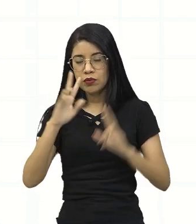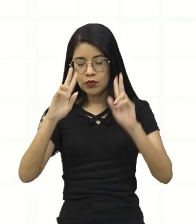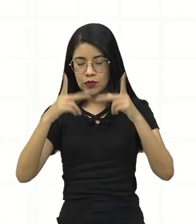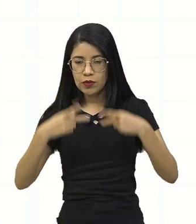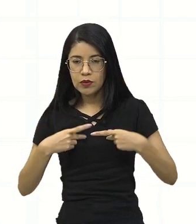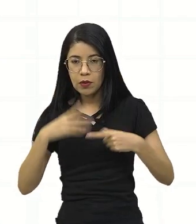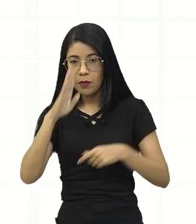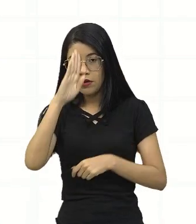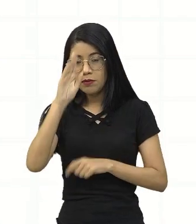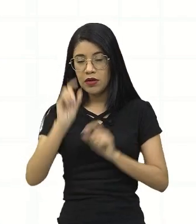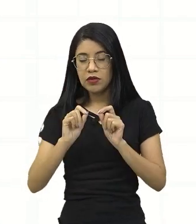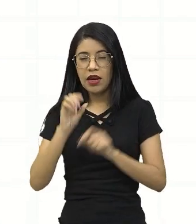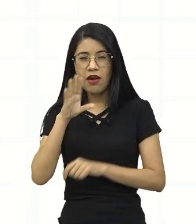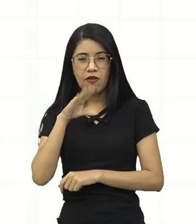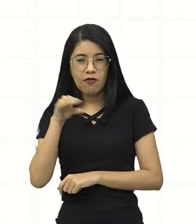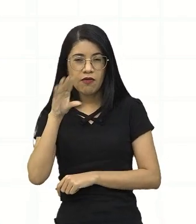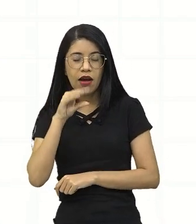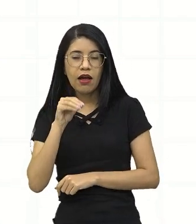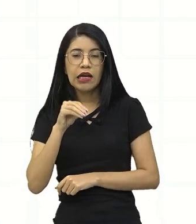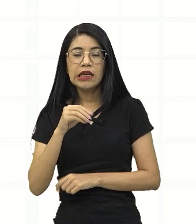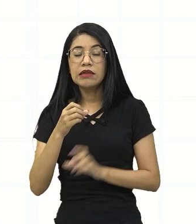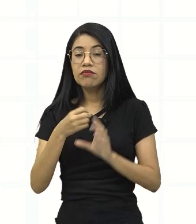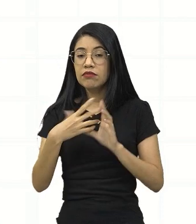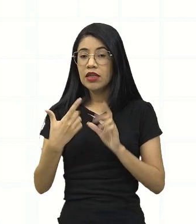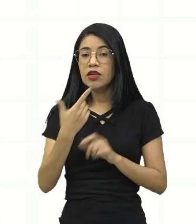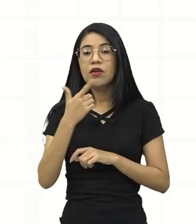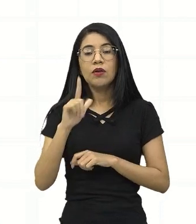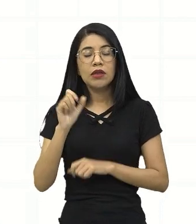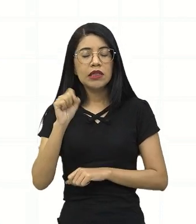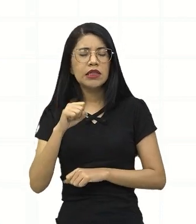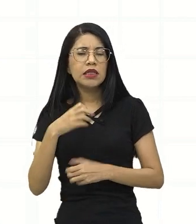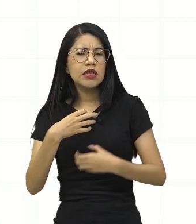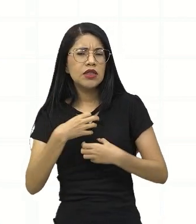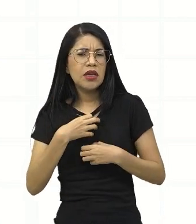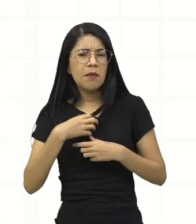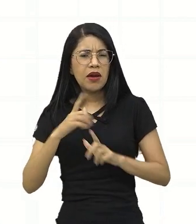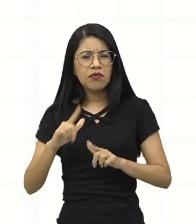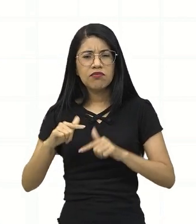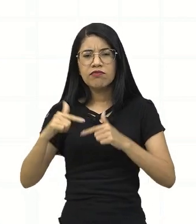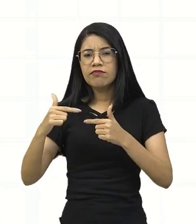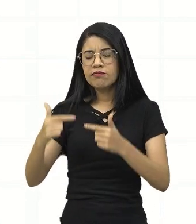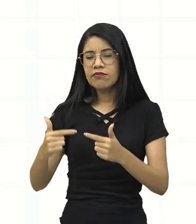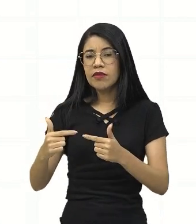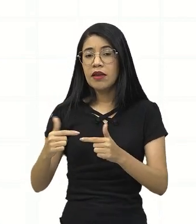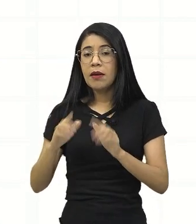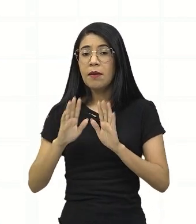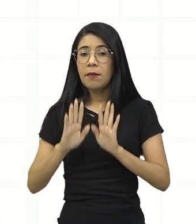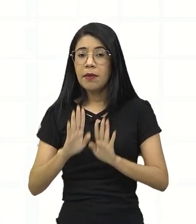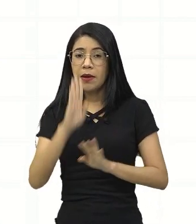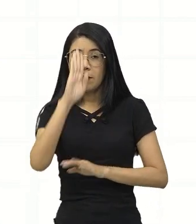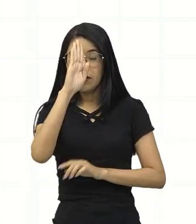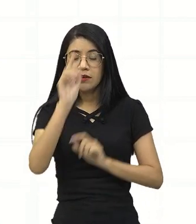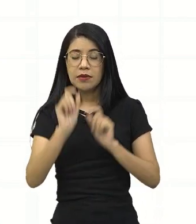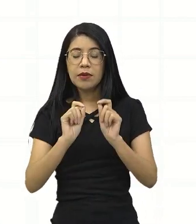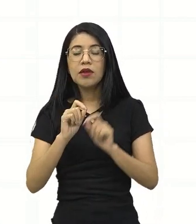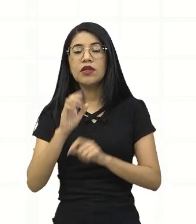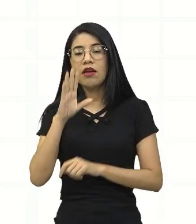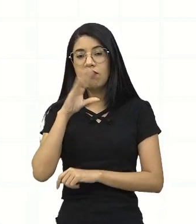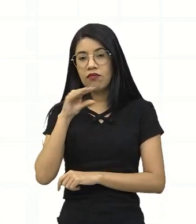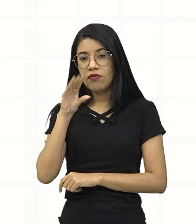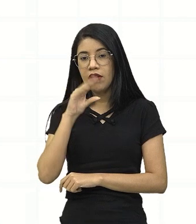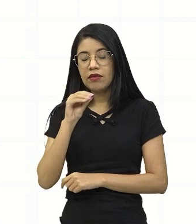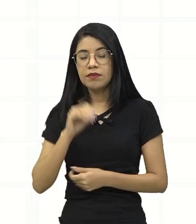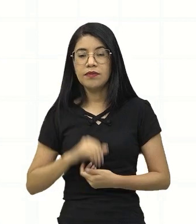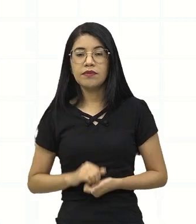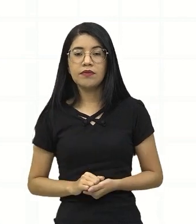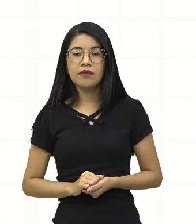Principalmente a fala. Tem outras características? Sim. Sentimentos, ações, né? Mas principalmente a fala. Então, a